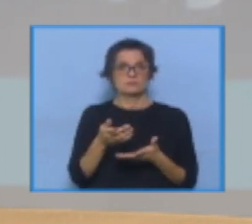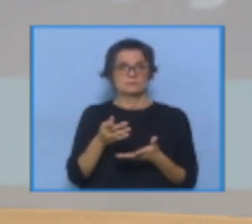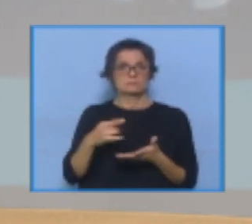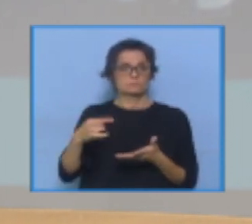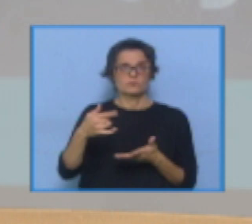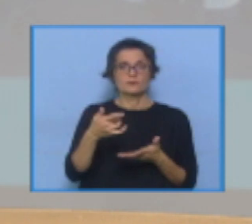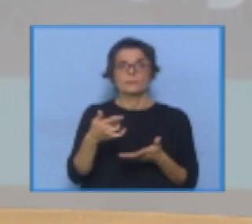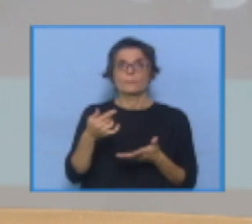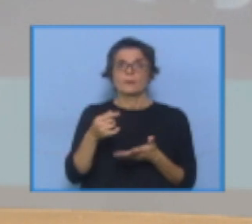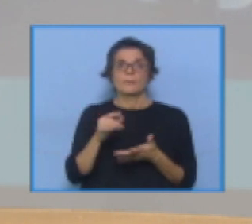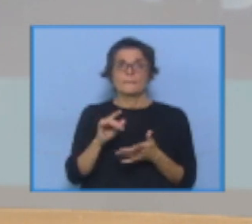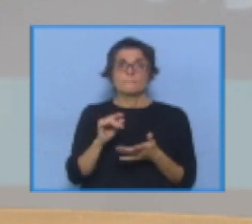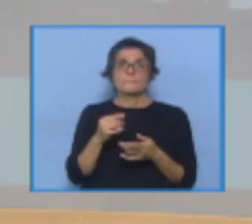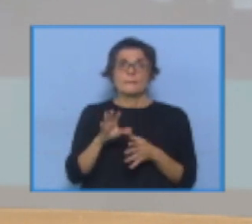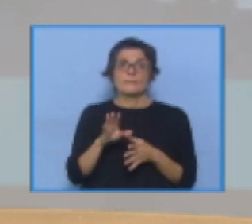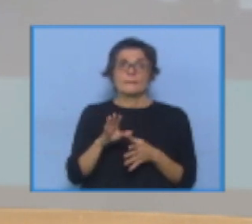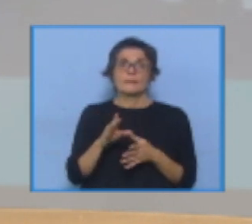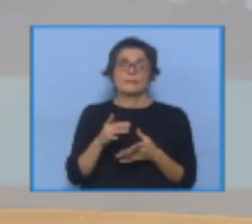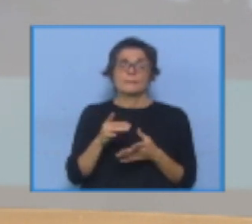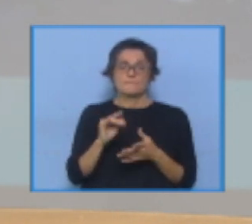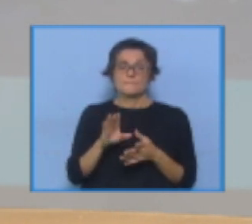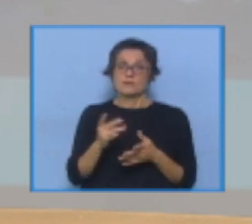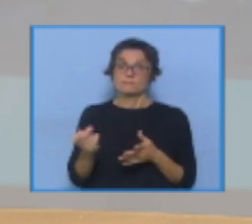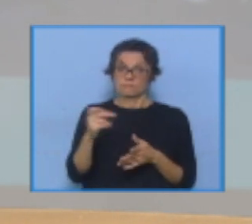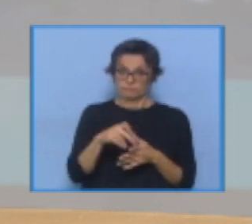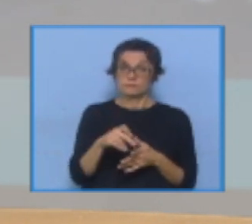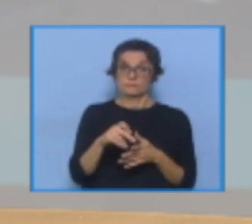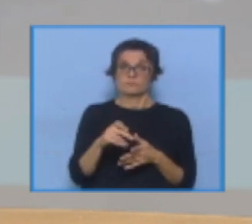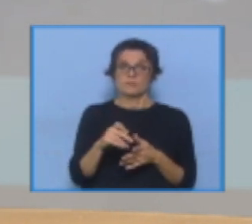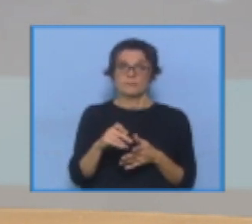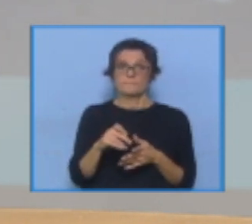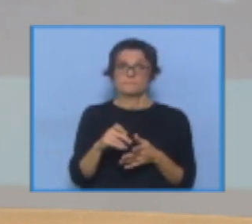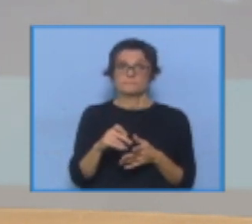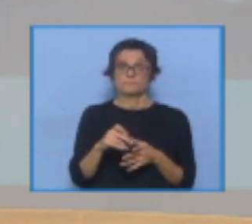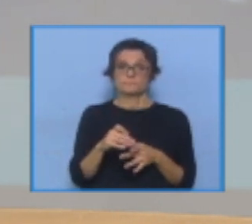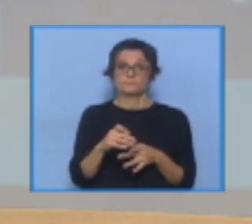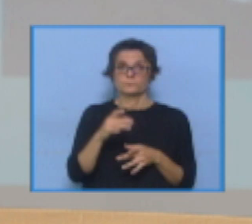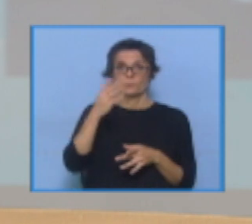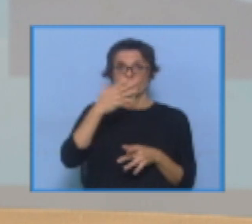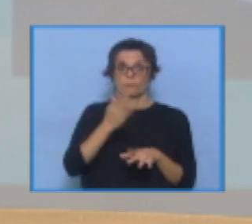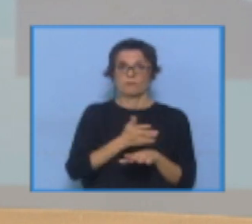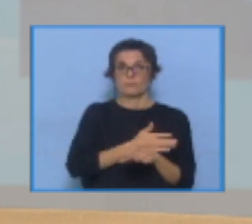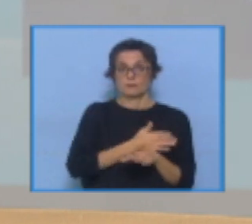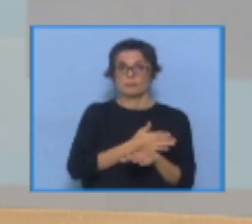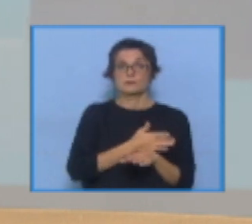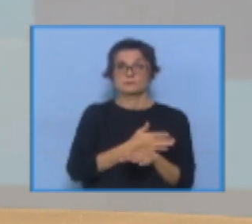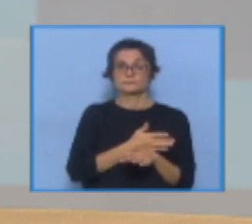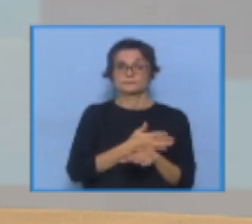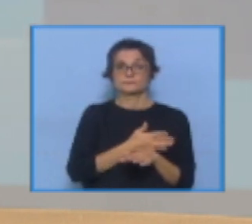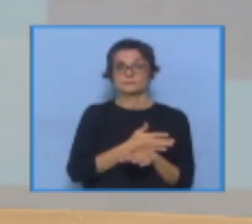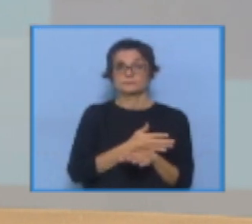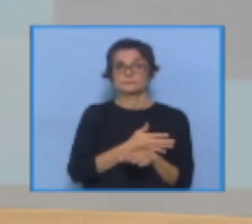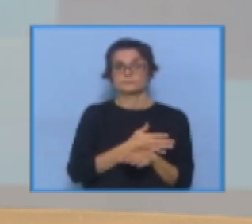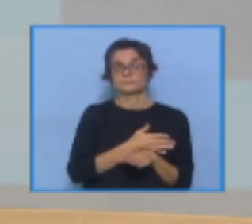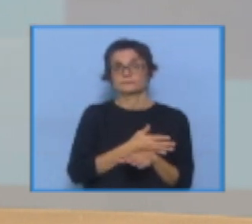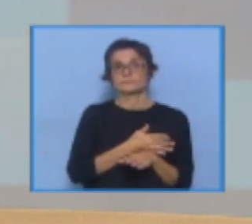ele desloca-se propositadamente, vem de véspera de automóvel desde Santiago de Compostela.